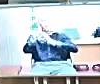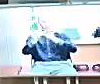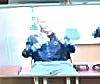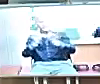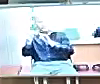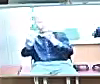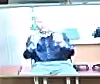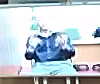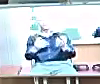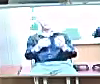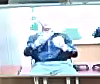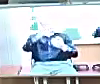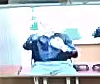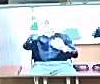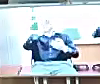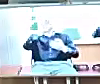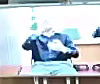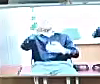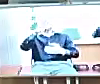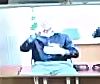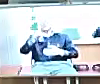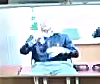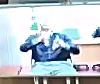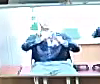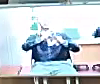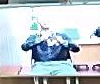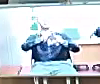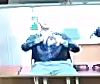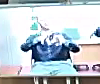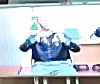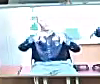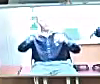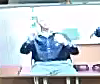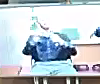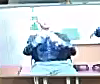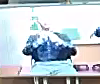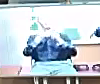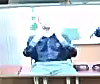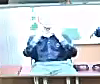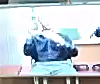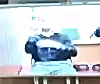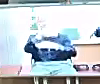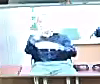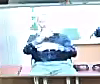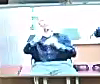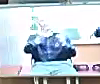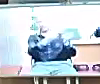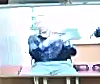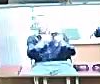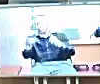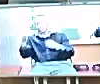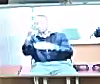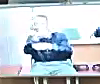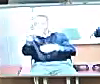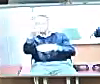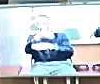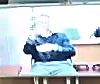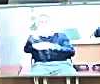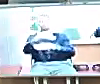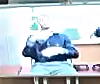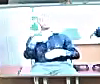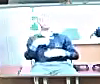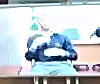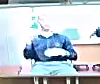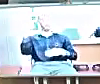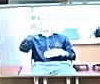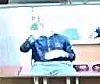no idn então é é um é algo constante não não significa que vira